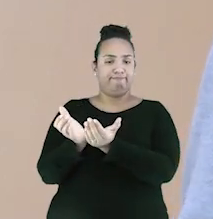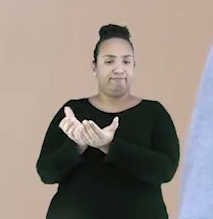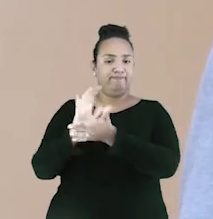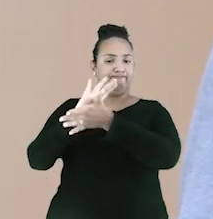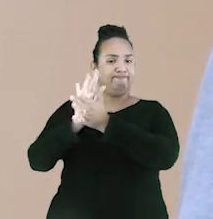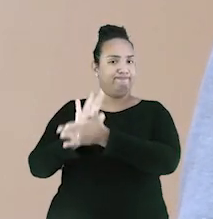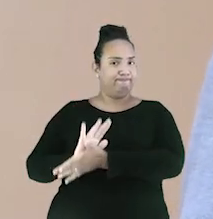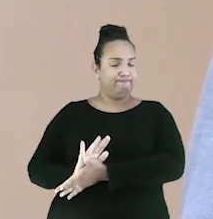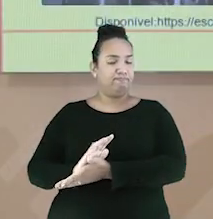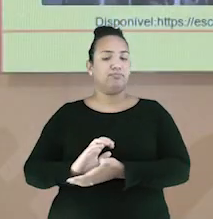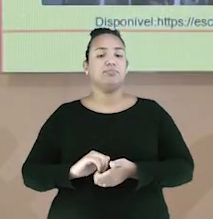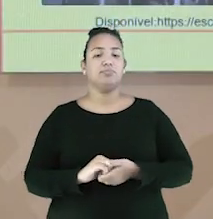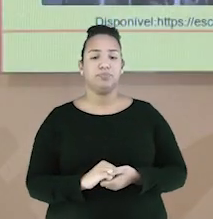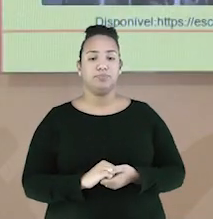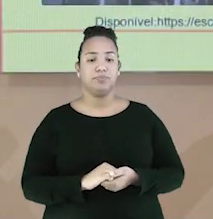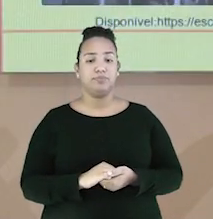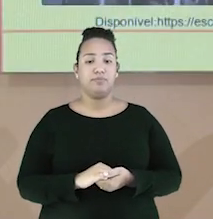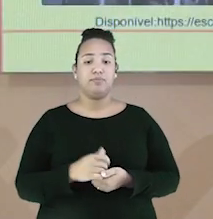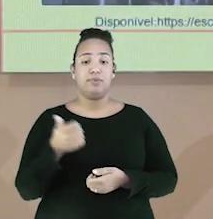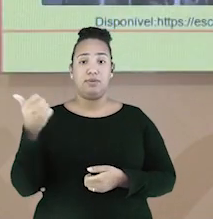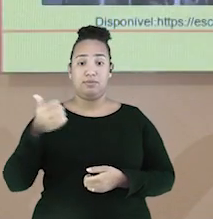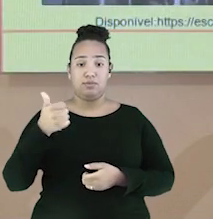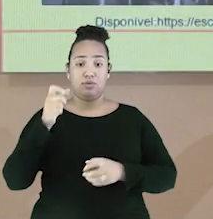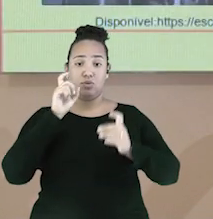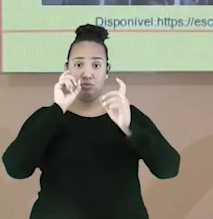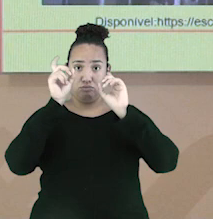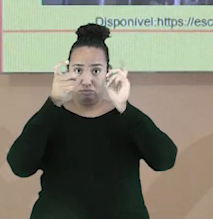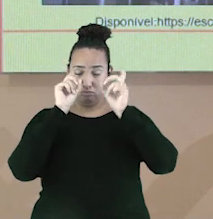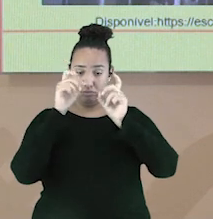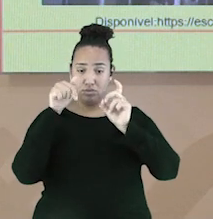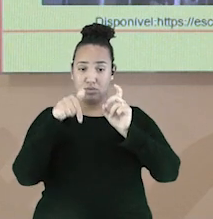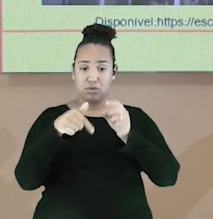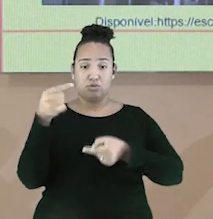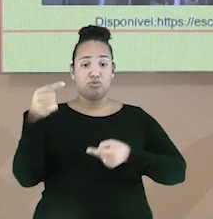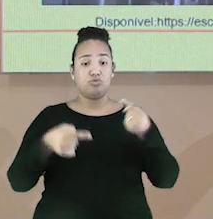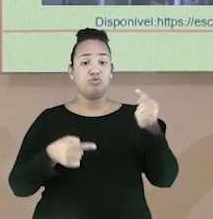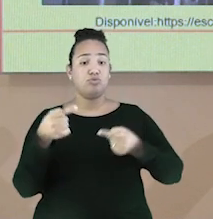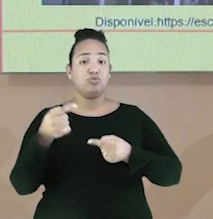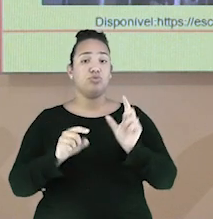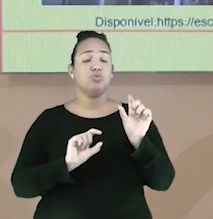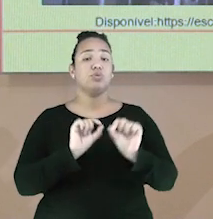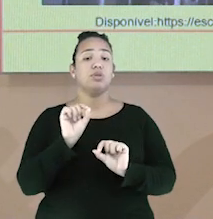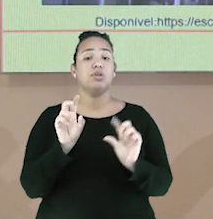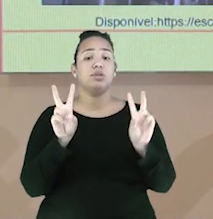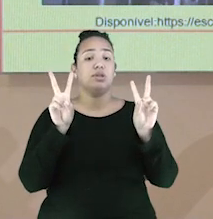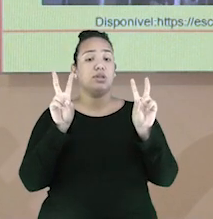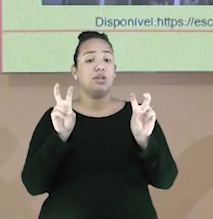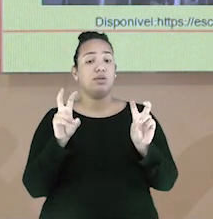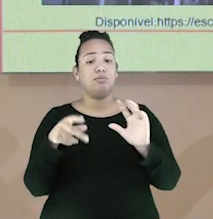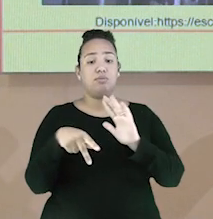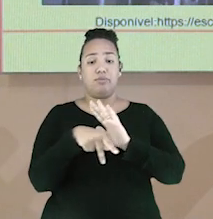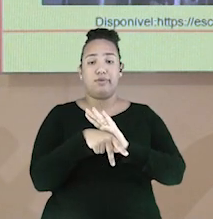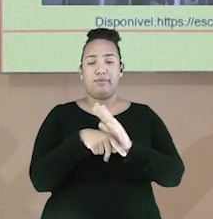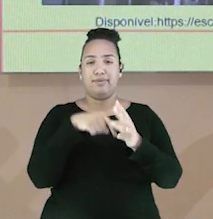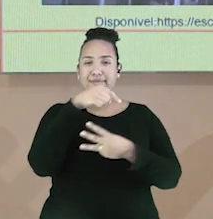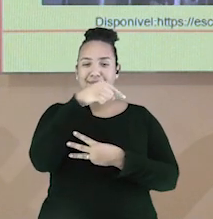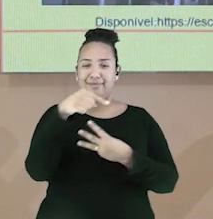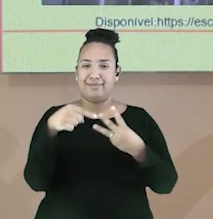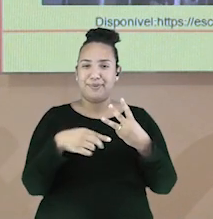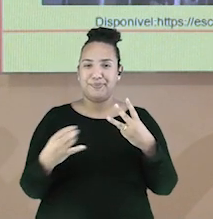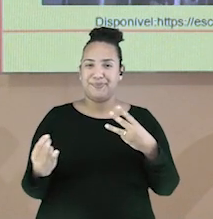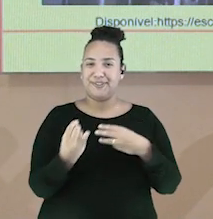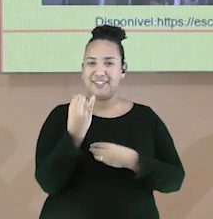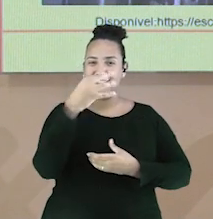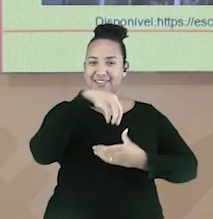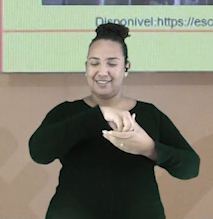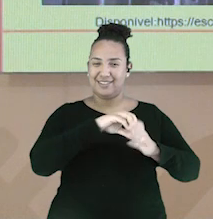novamente ressachados. Primeiramente, o Concílio de Trento debateu e reforçou algumas questões doutrinárias